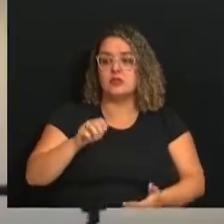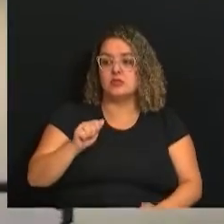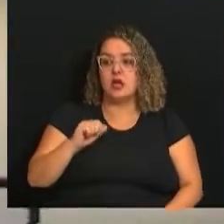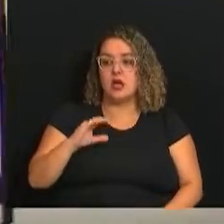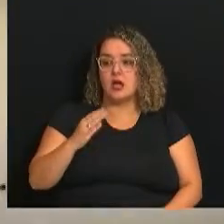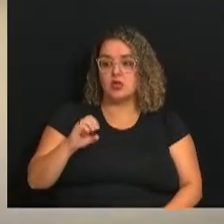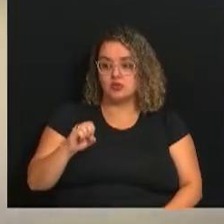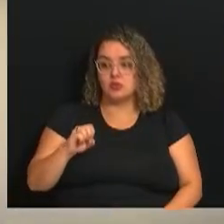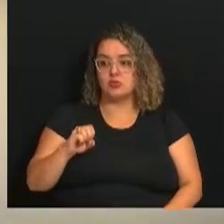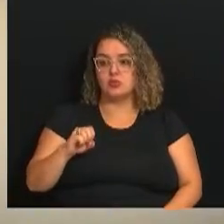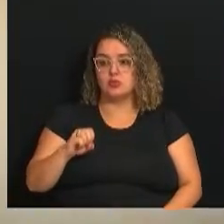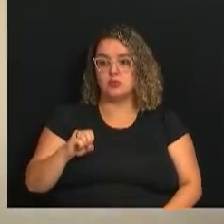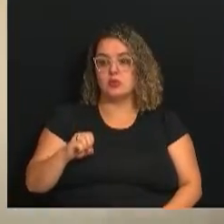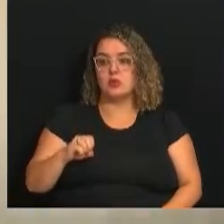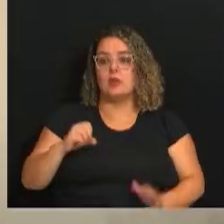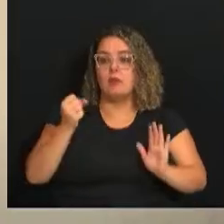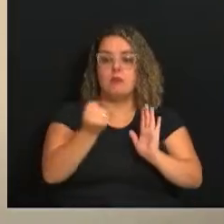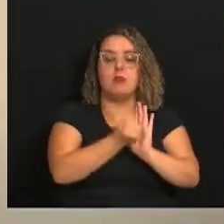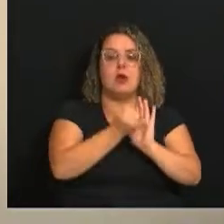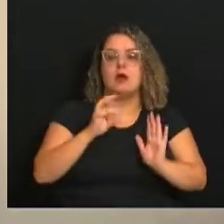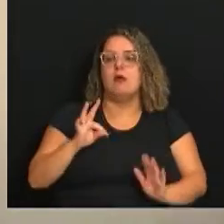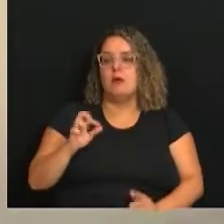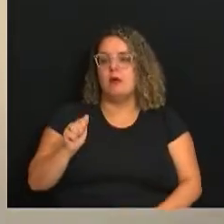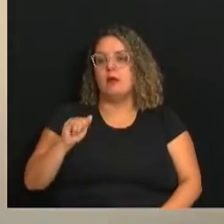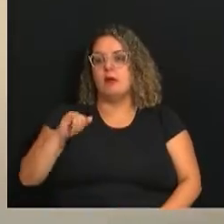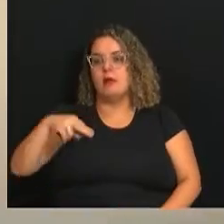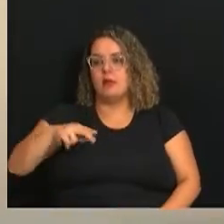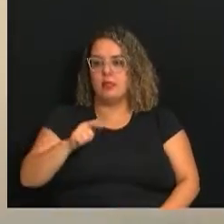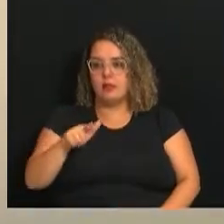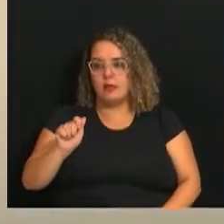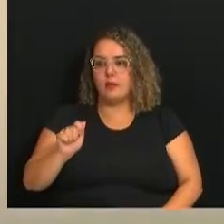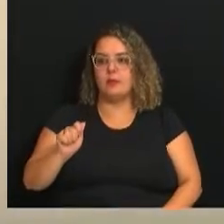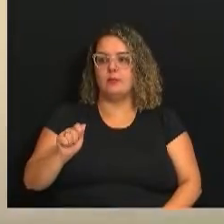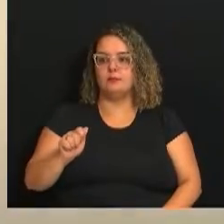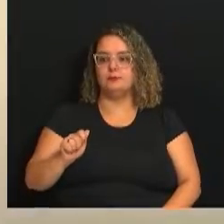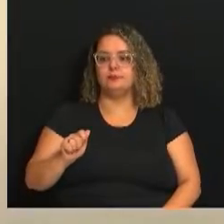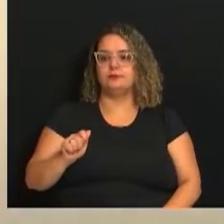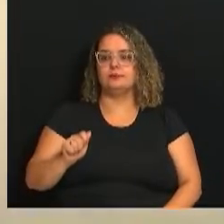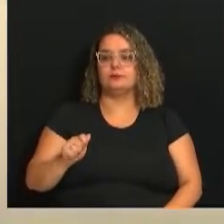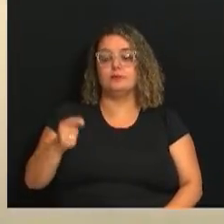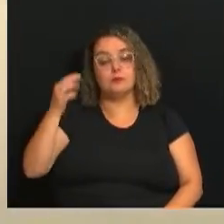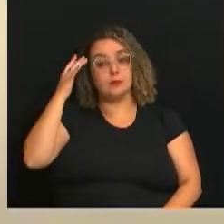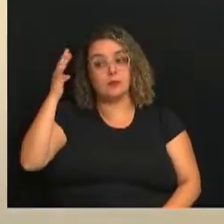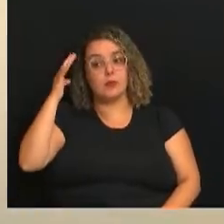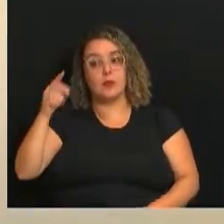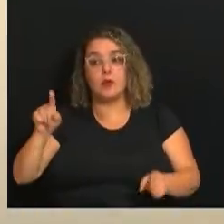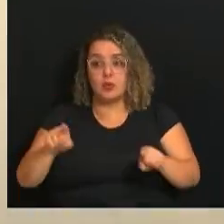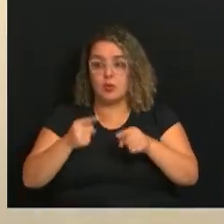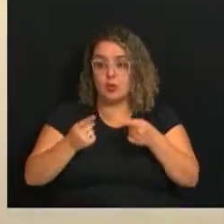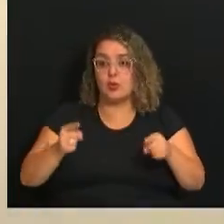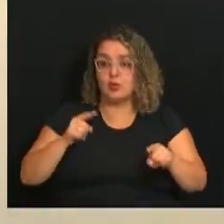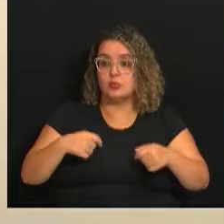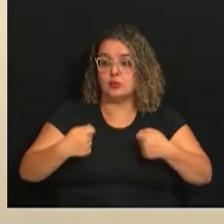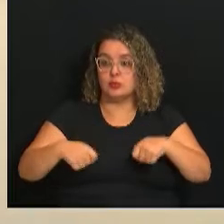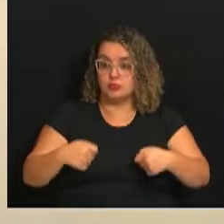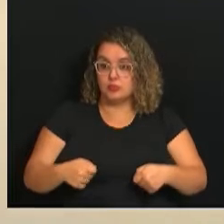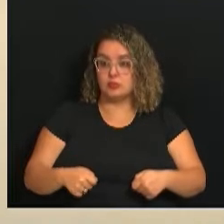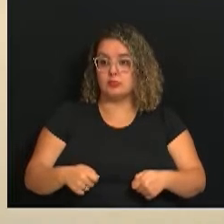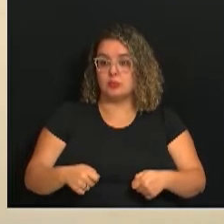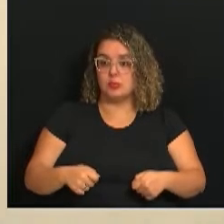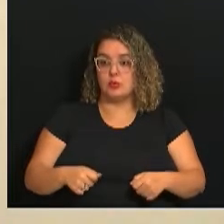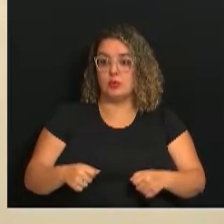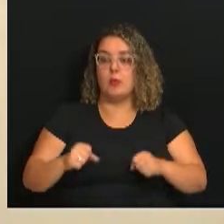pelo trabalho que eles estão empenhando, assim, sabe? É muito satisfatório e gratificante para a gente ver que as crianças já